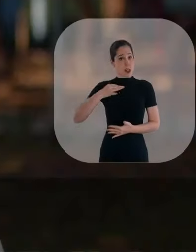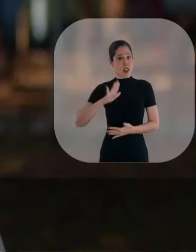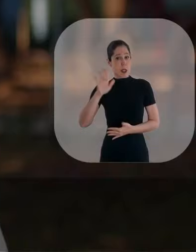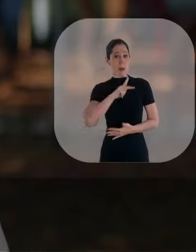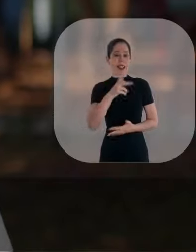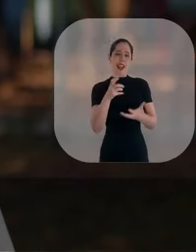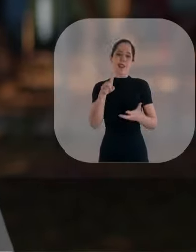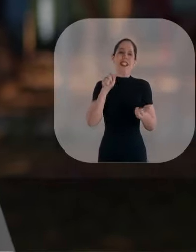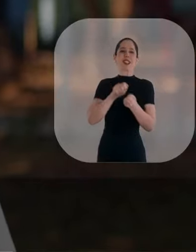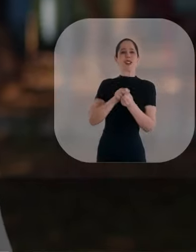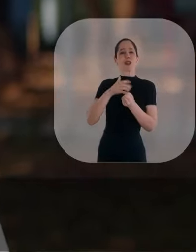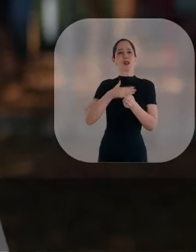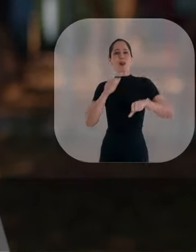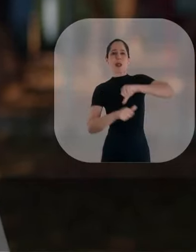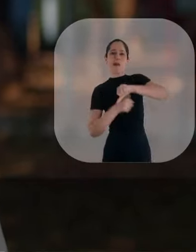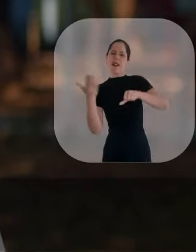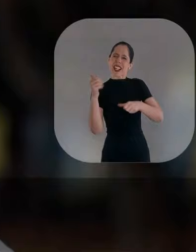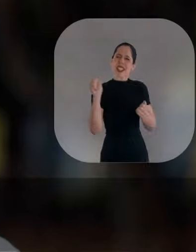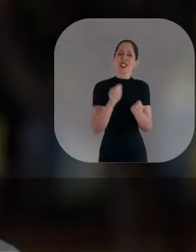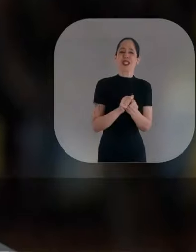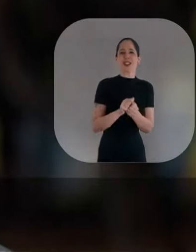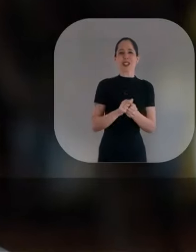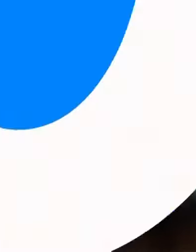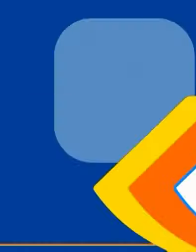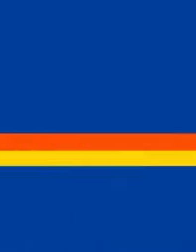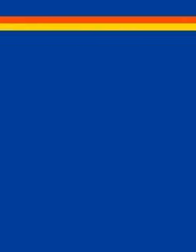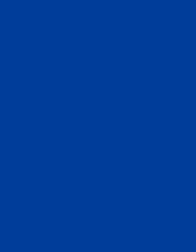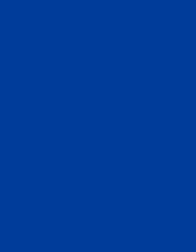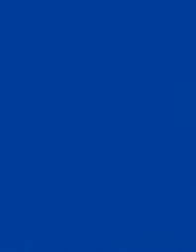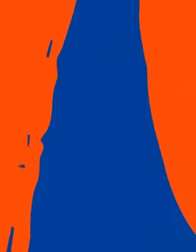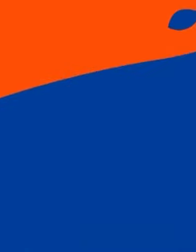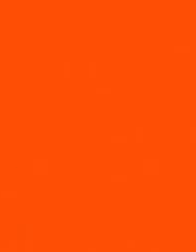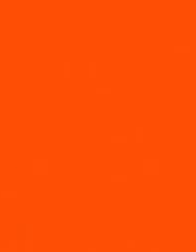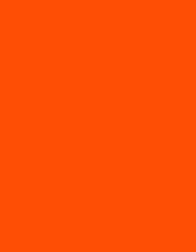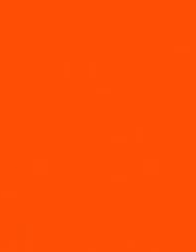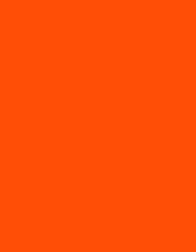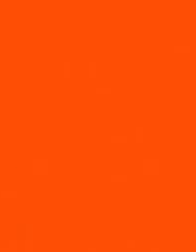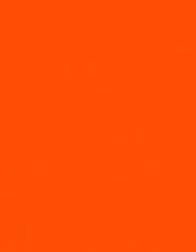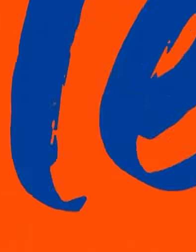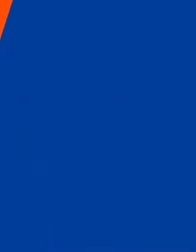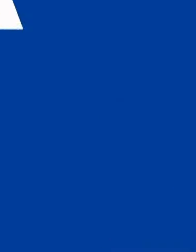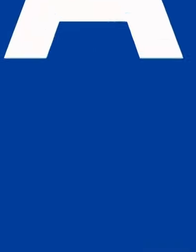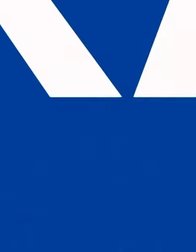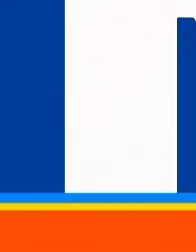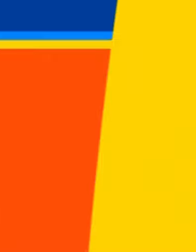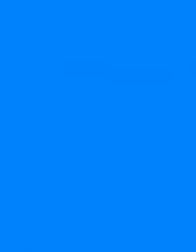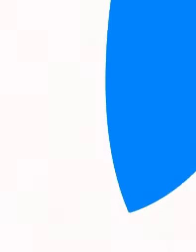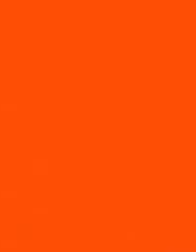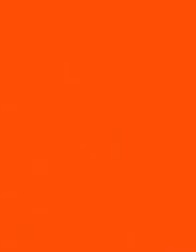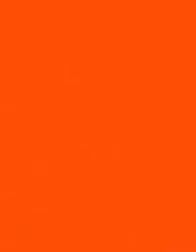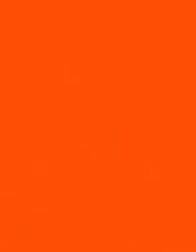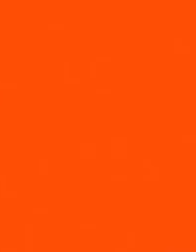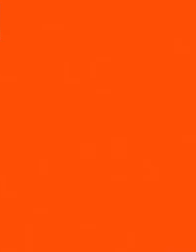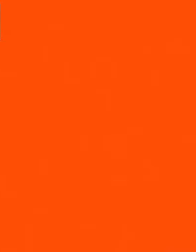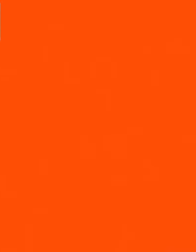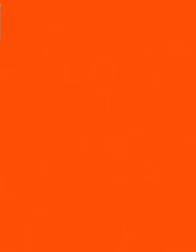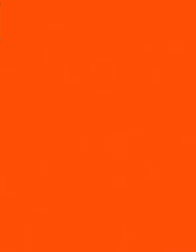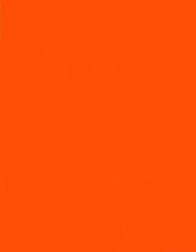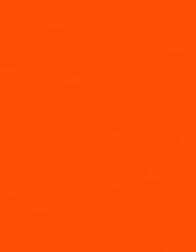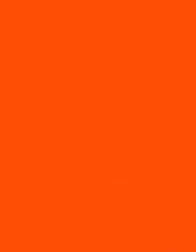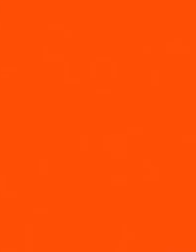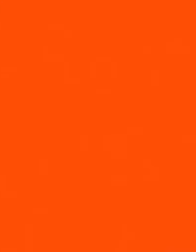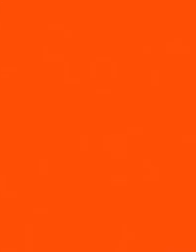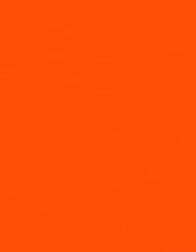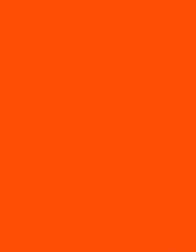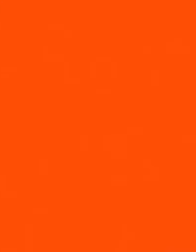a presidente. E quero forcer comigo nessa mudança. Vem com a gente. Vem, vem pensar pra frente. Agora é vida vai, Felipe